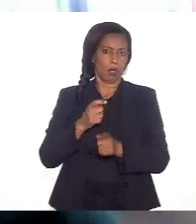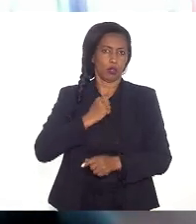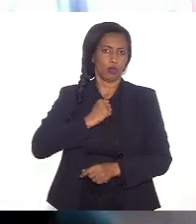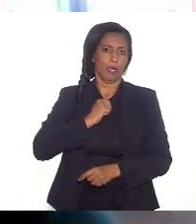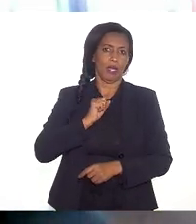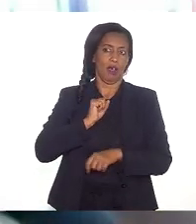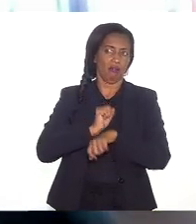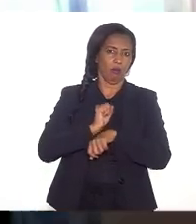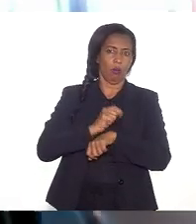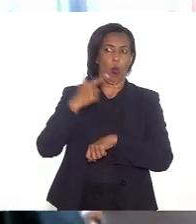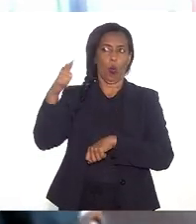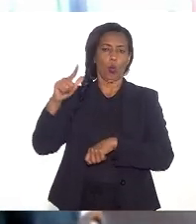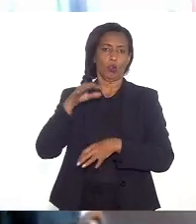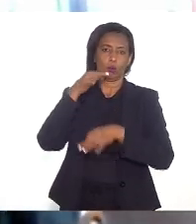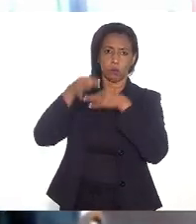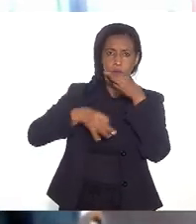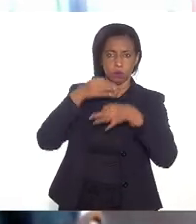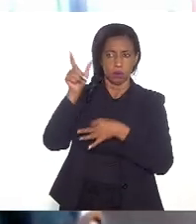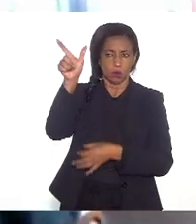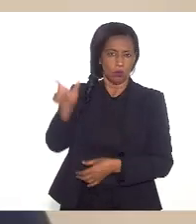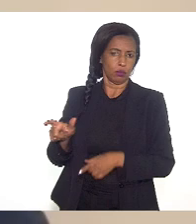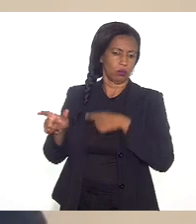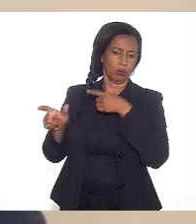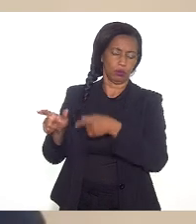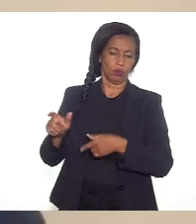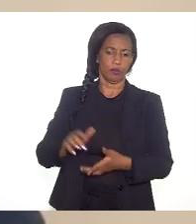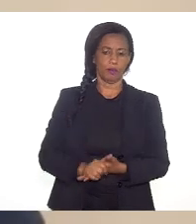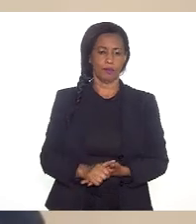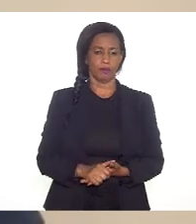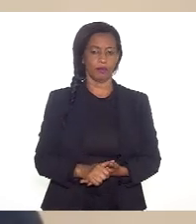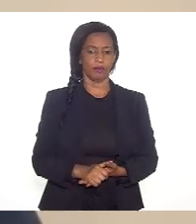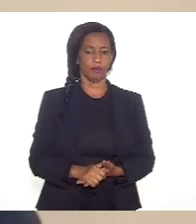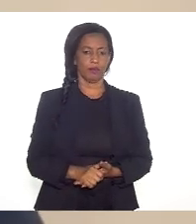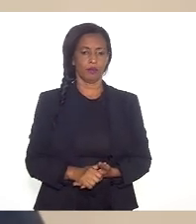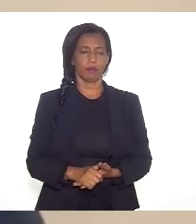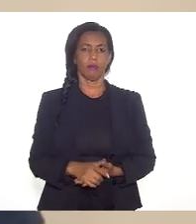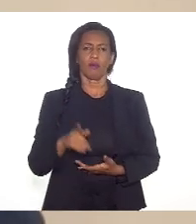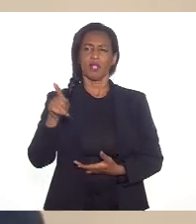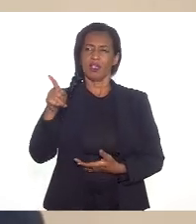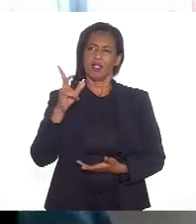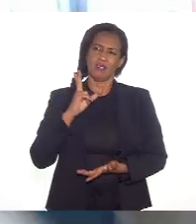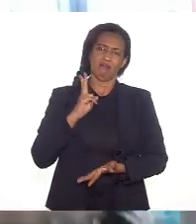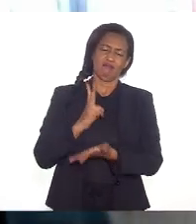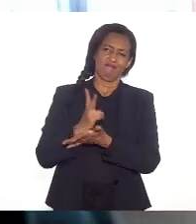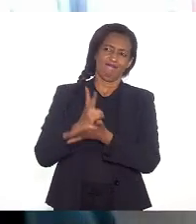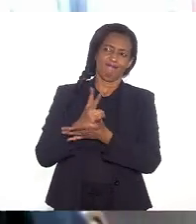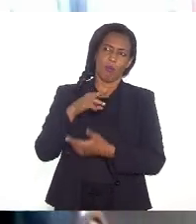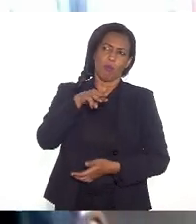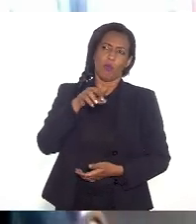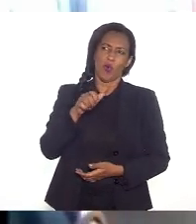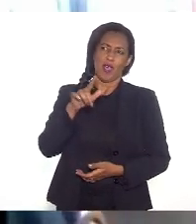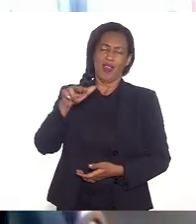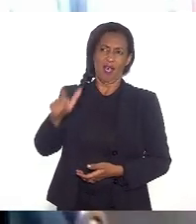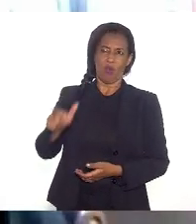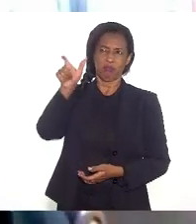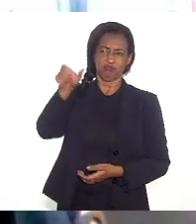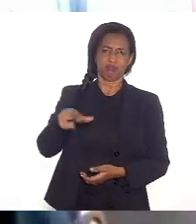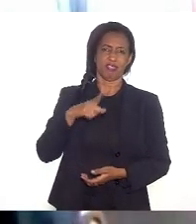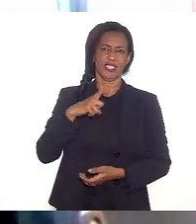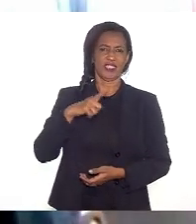que acontece, eu faço questão de registrar um exemplo de integridade moral que você